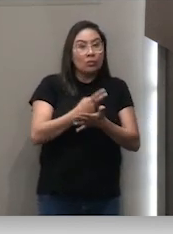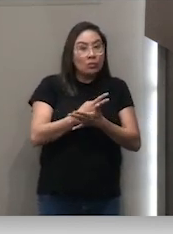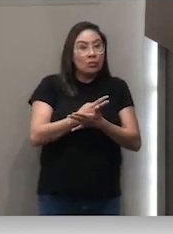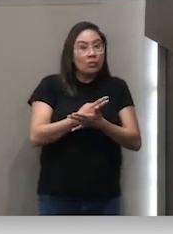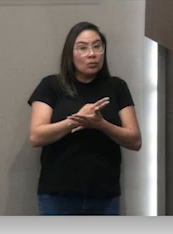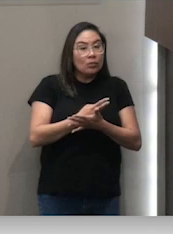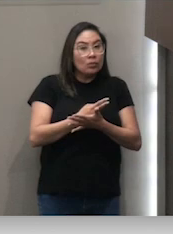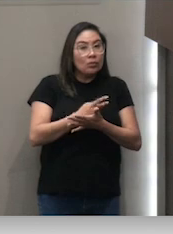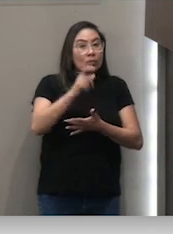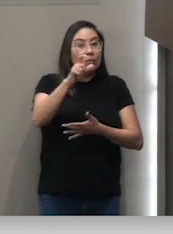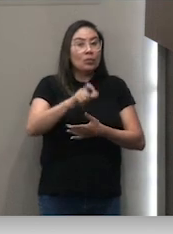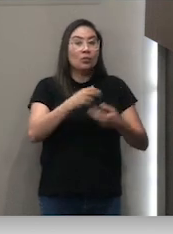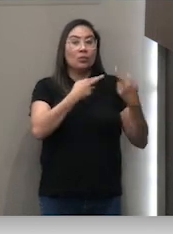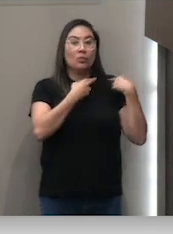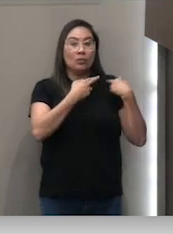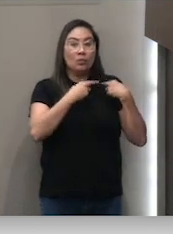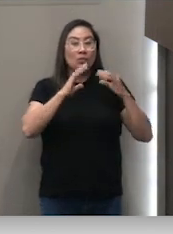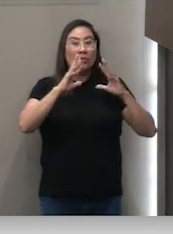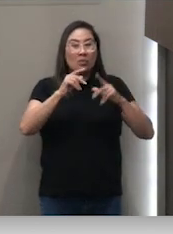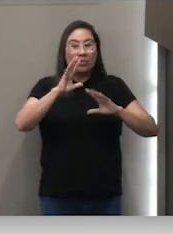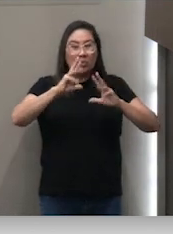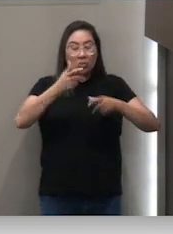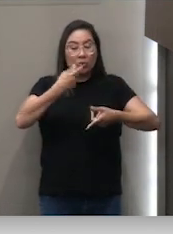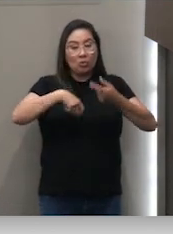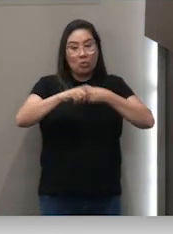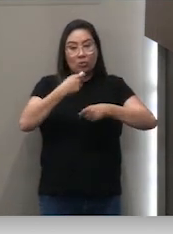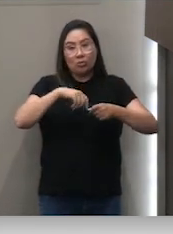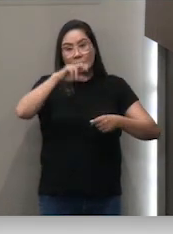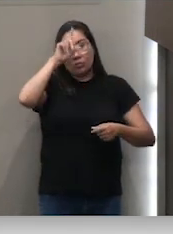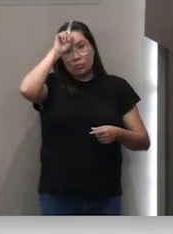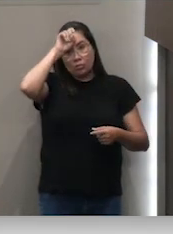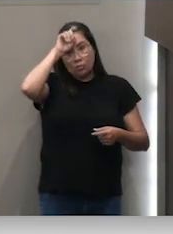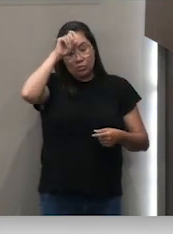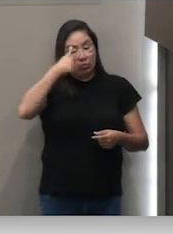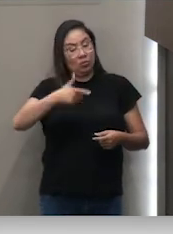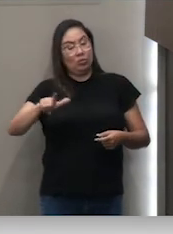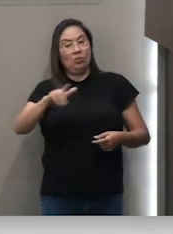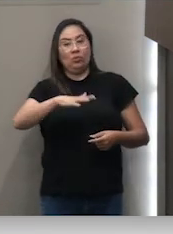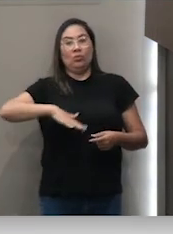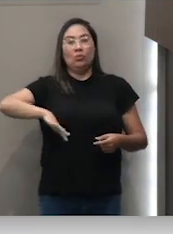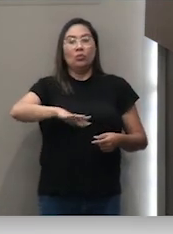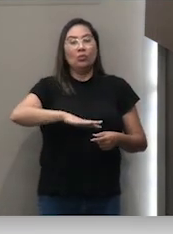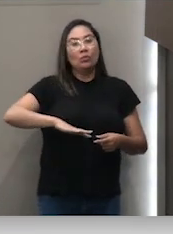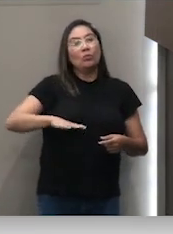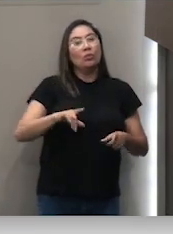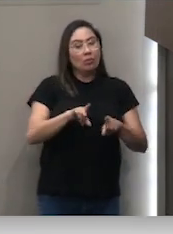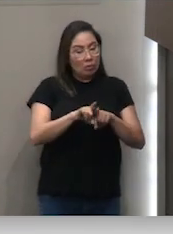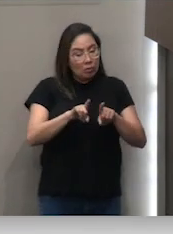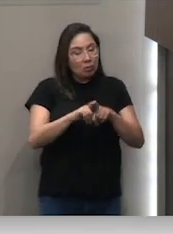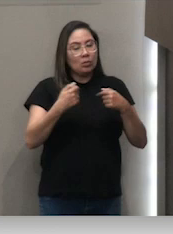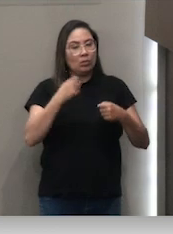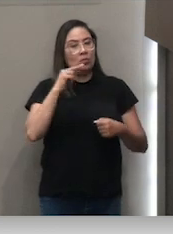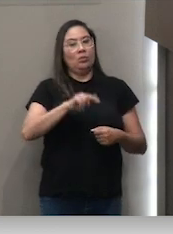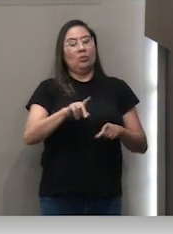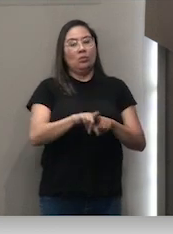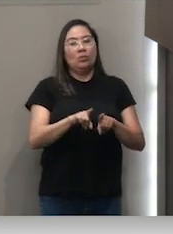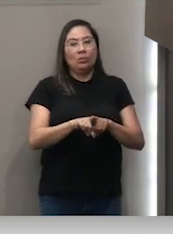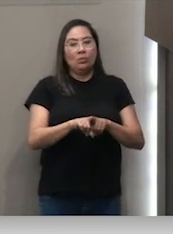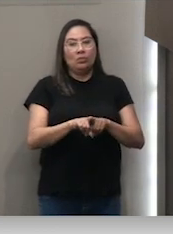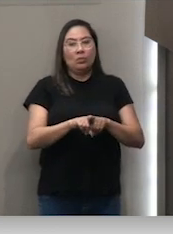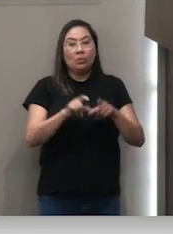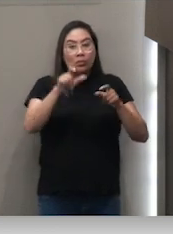Isso sim. Agora, se envolve toda a administração do hospital, aí isso é outra situação que pode ser vista também, sem dúvida nenhuma.